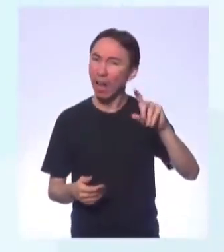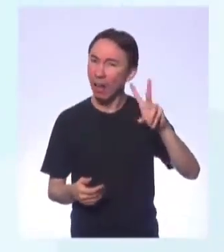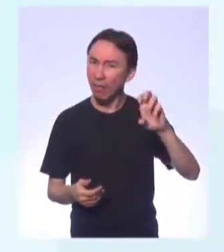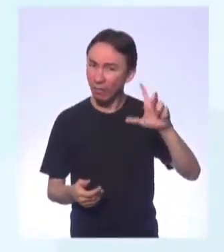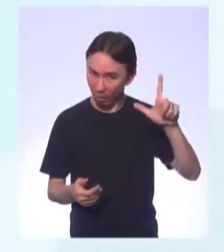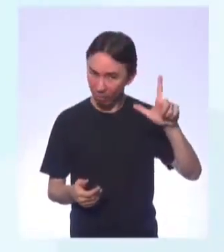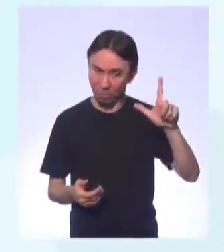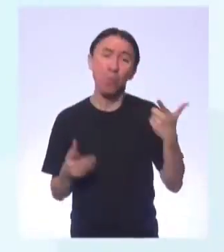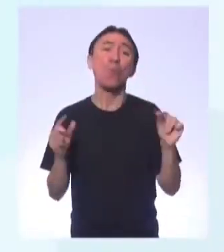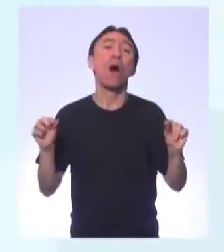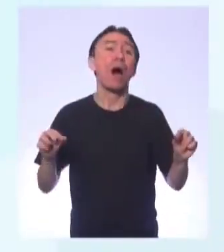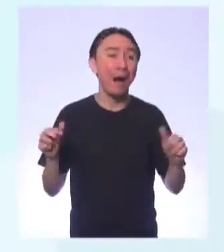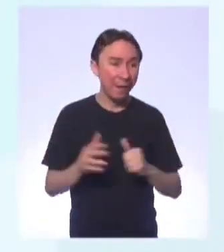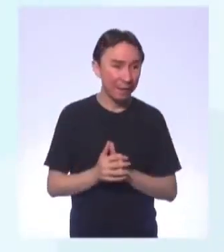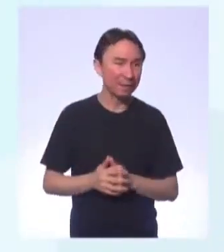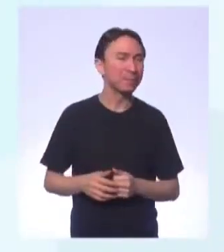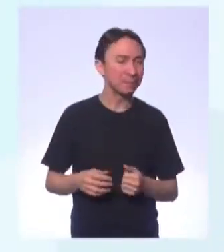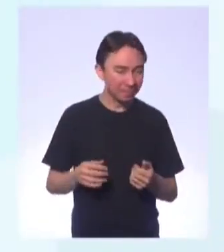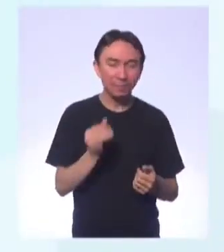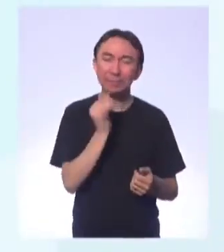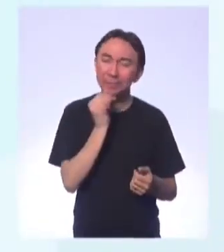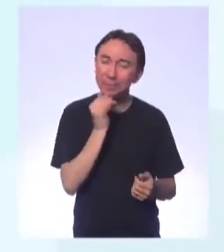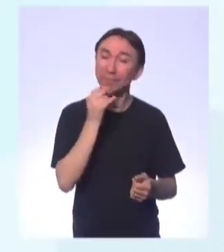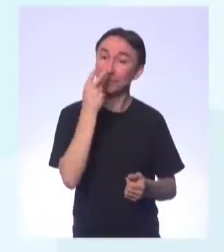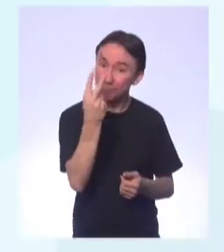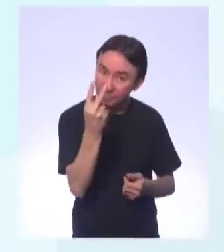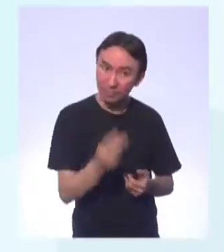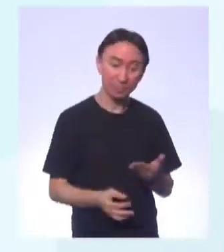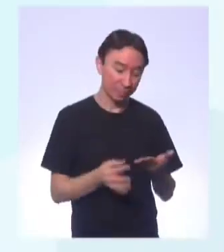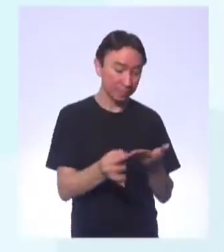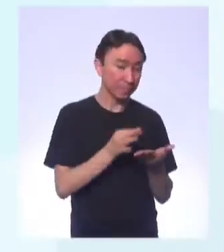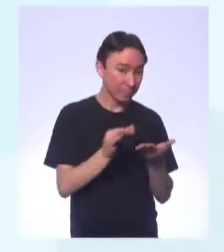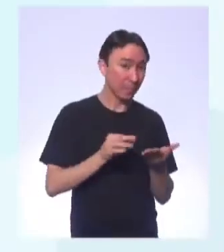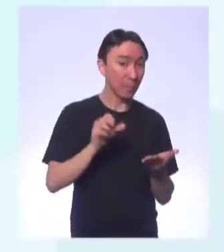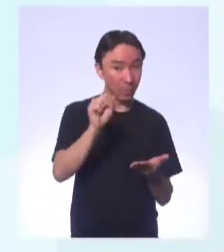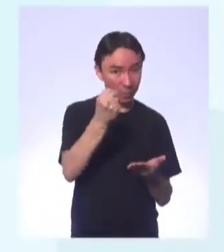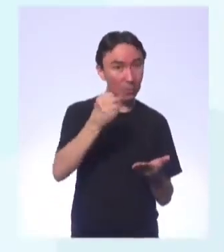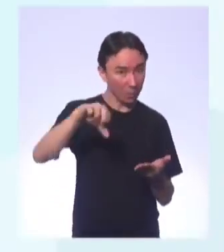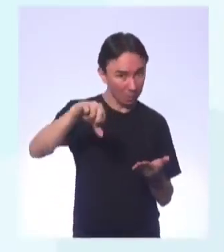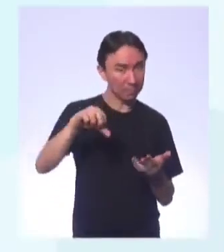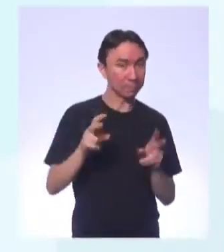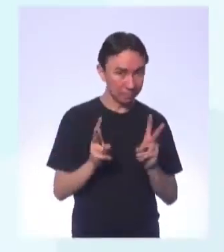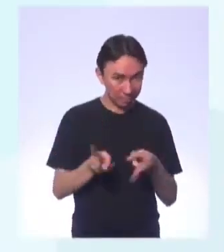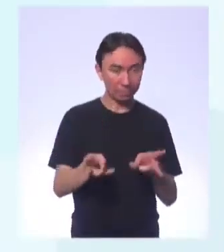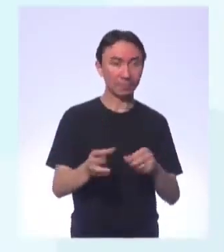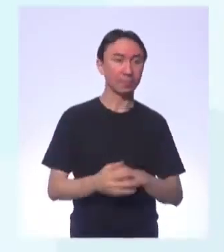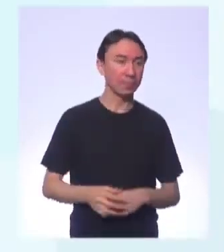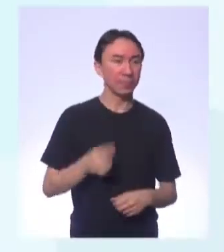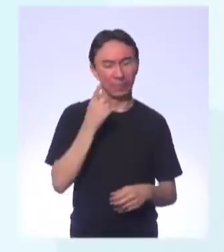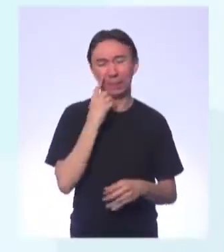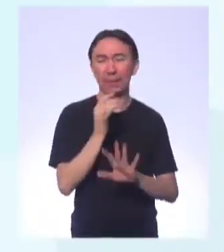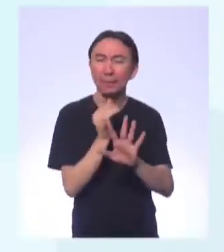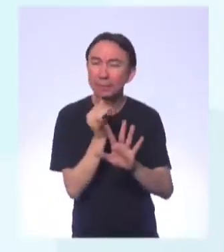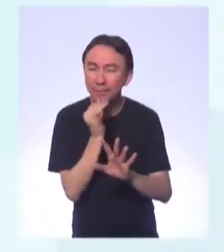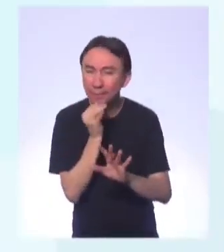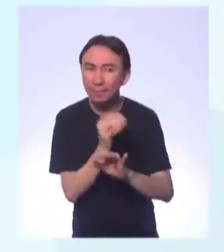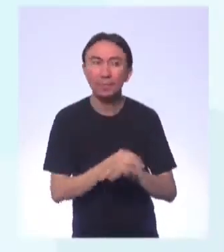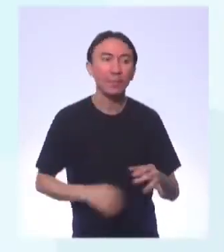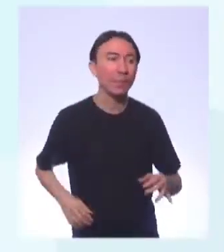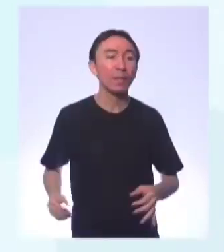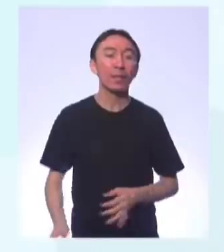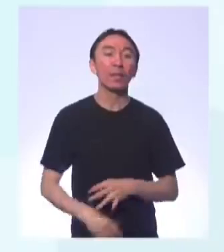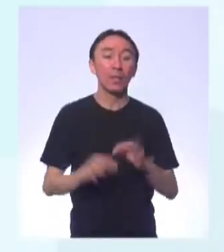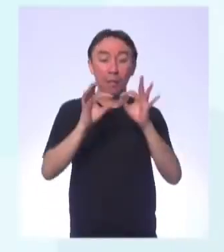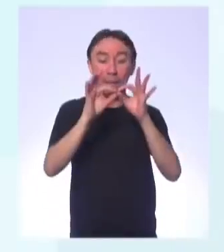exemplo 2 que tá lá na página 89 também que é o seguinte ó Suponha que o comprimento a 5